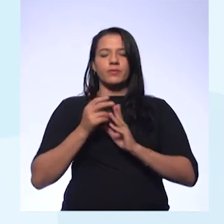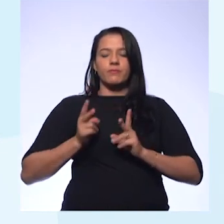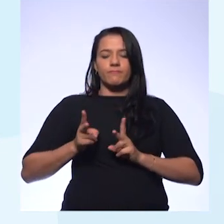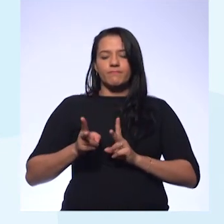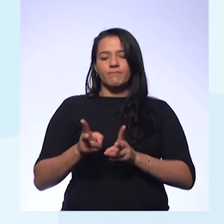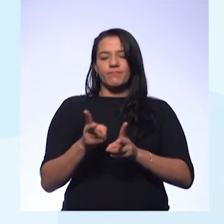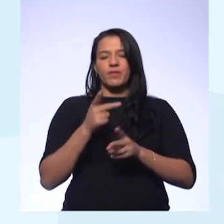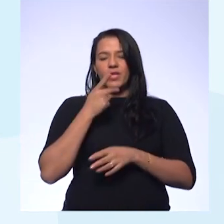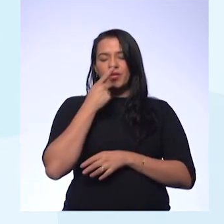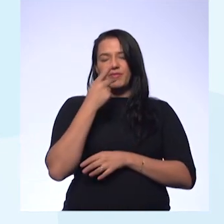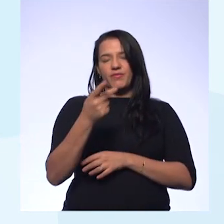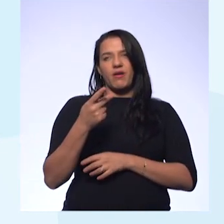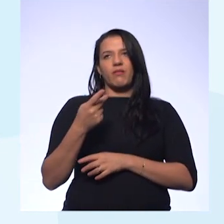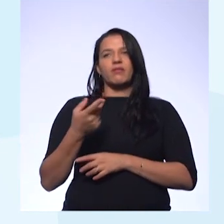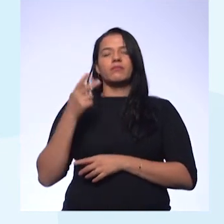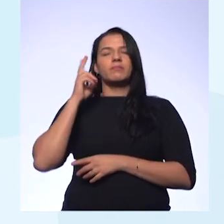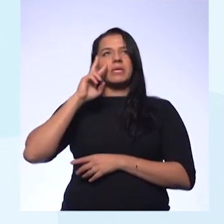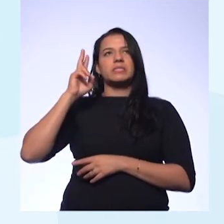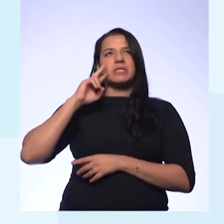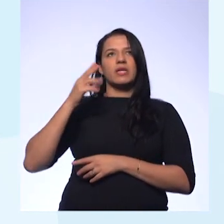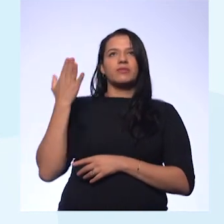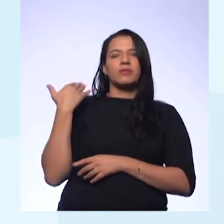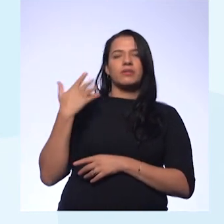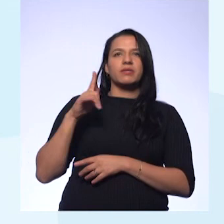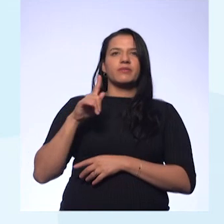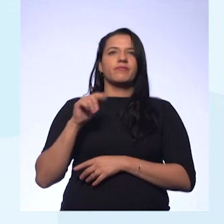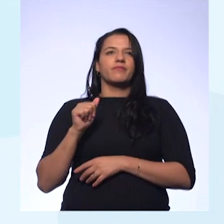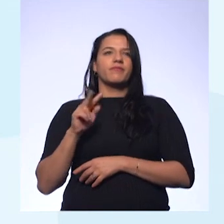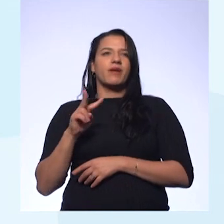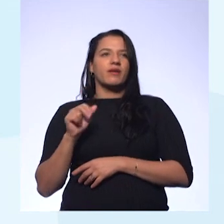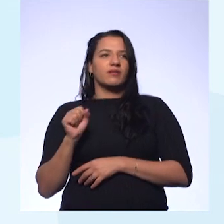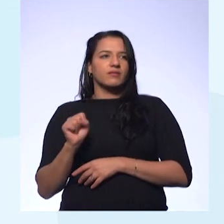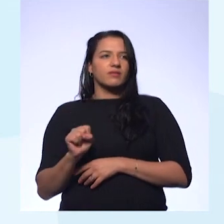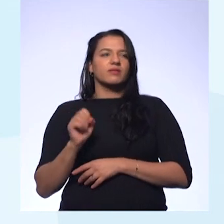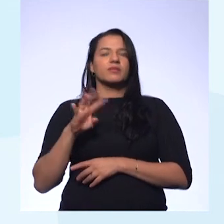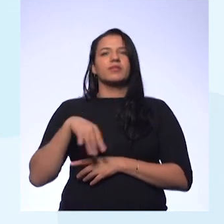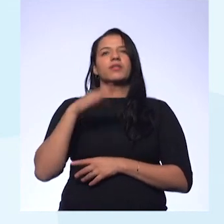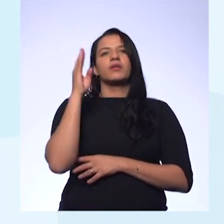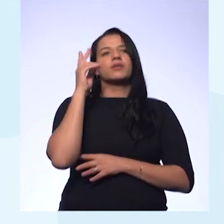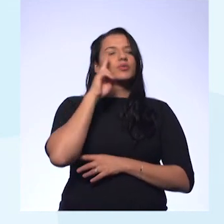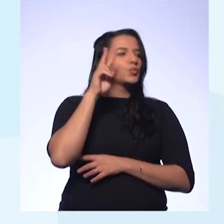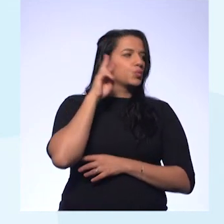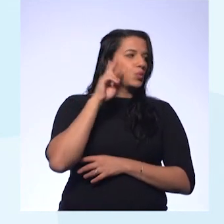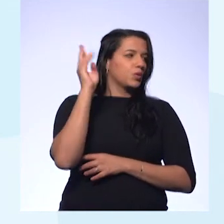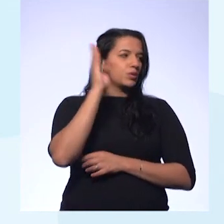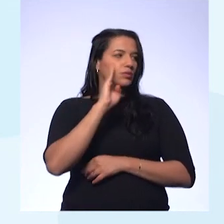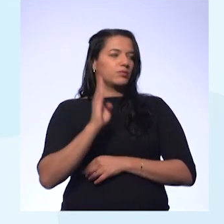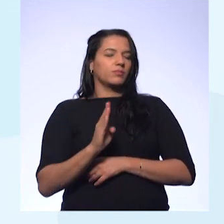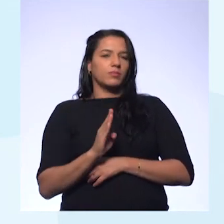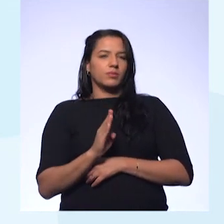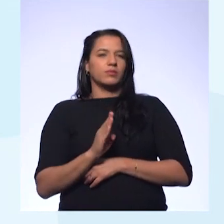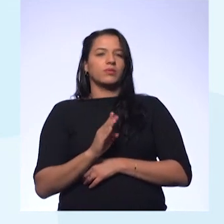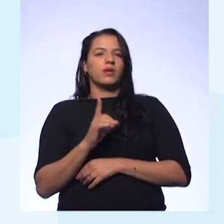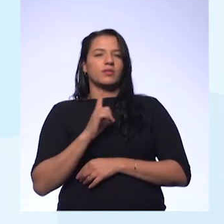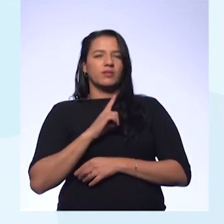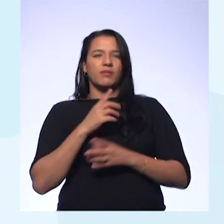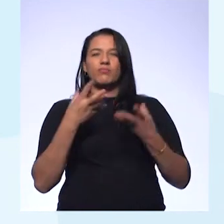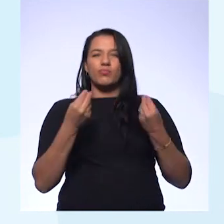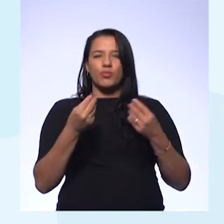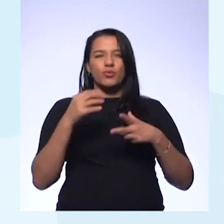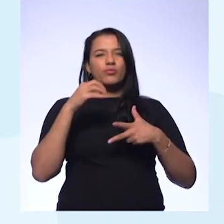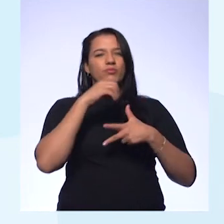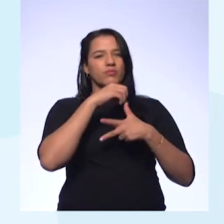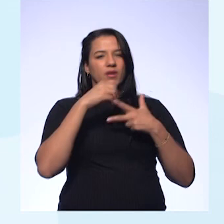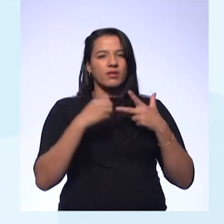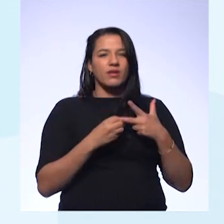se fala de Era Vargas, de história do Brasil, principalmente, e cai muito em vestibular e Enem. Então, é